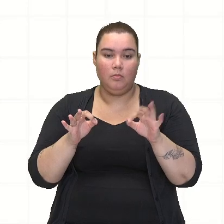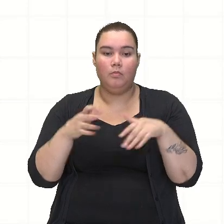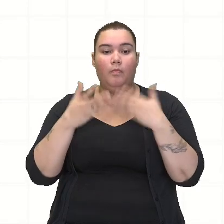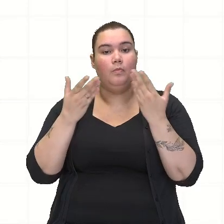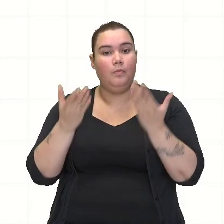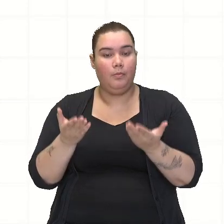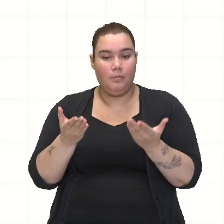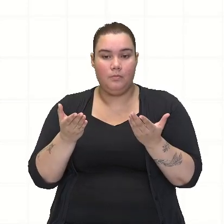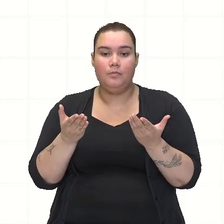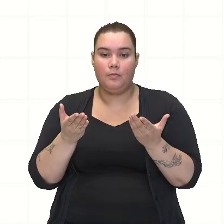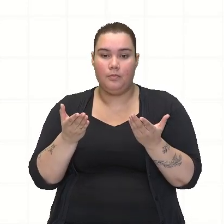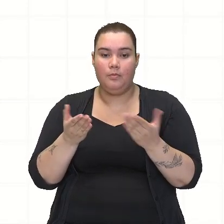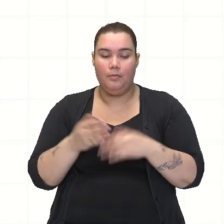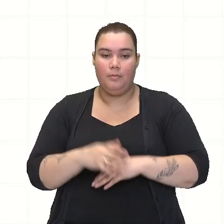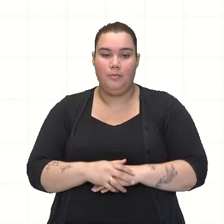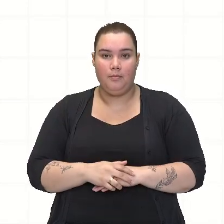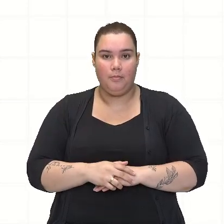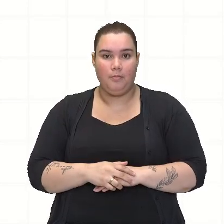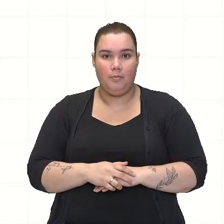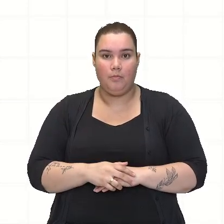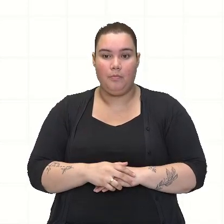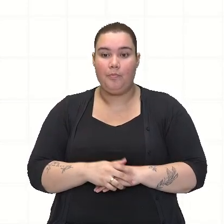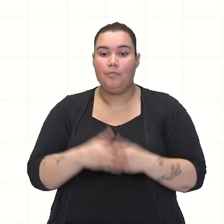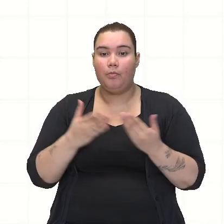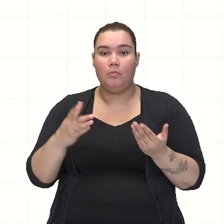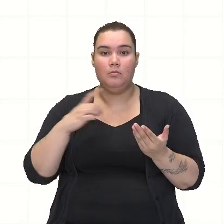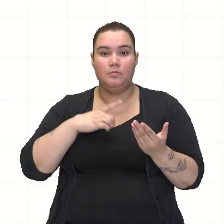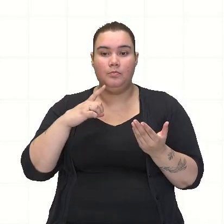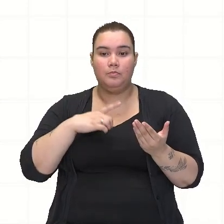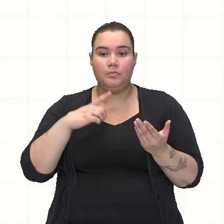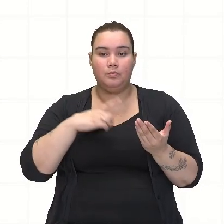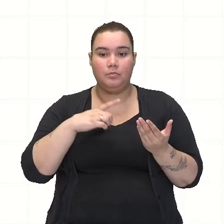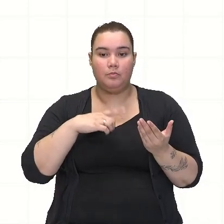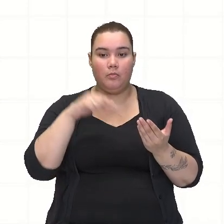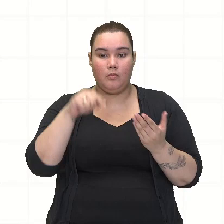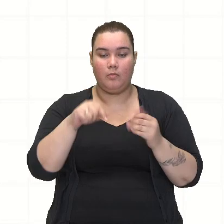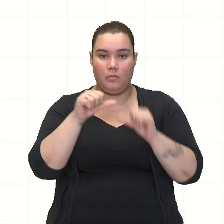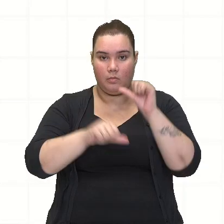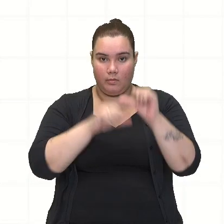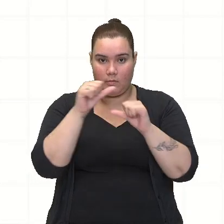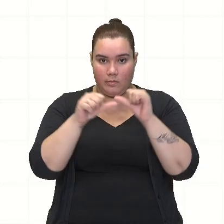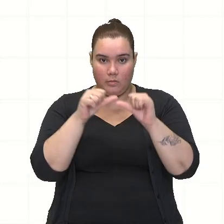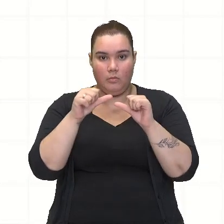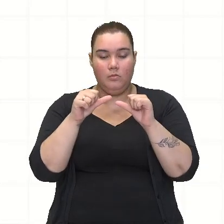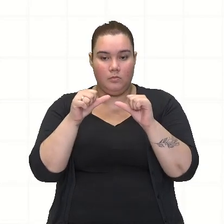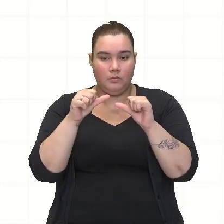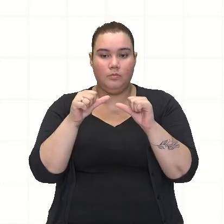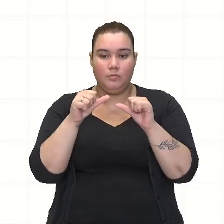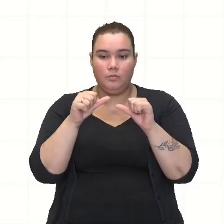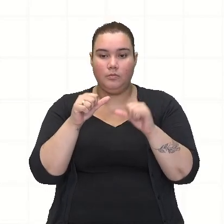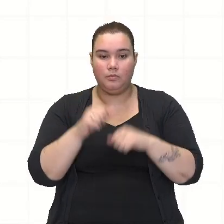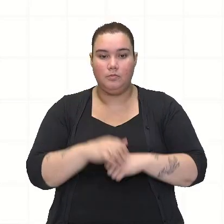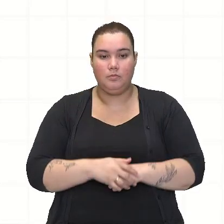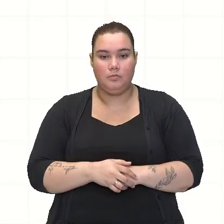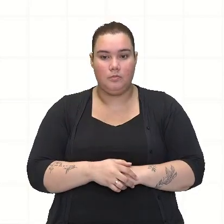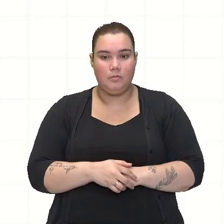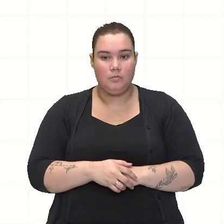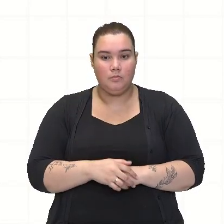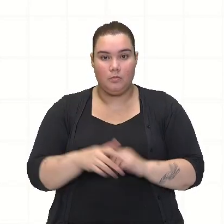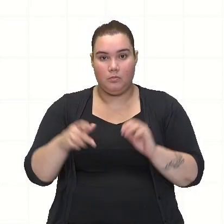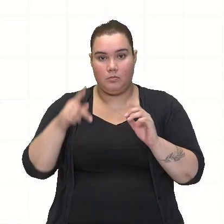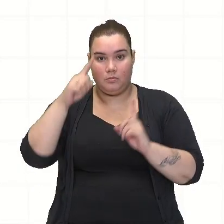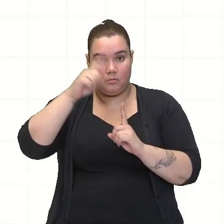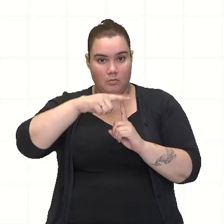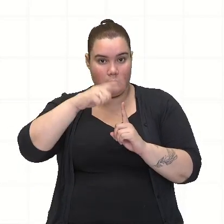Então, quando nós realizamos essas mudanças nas